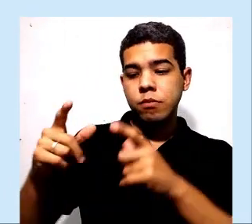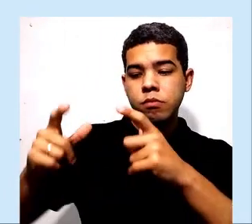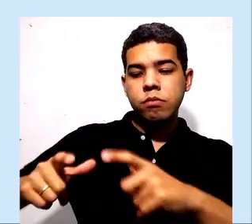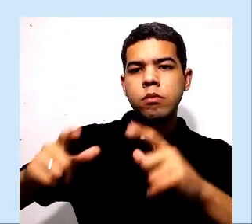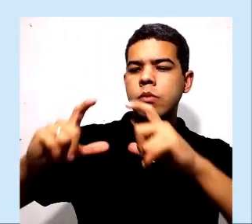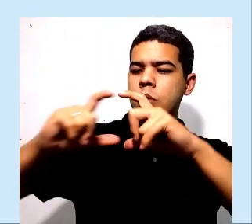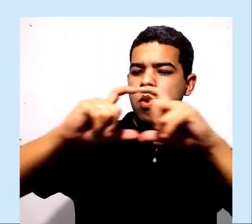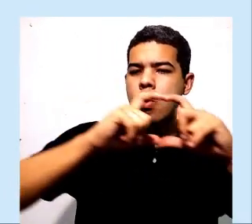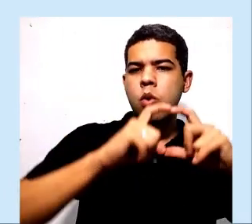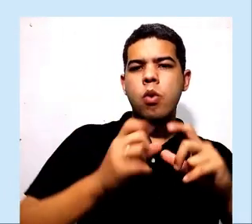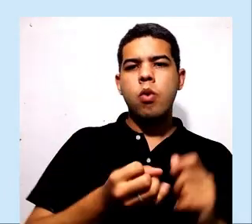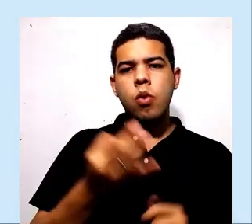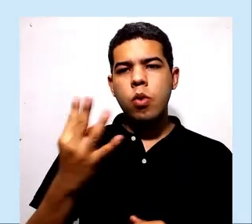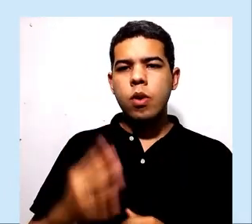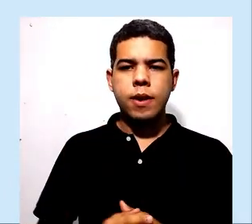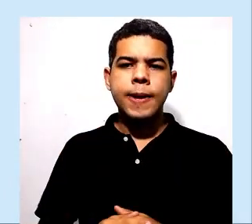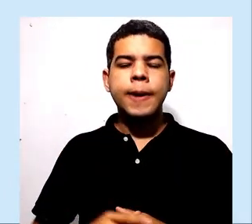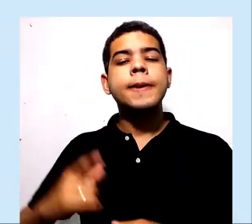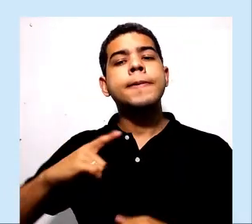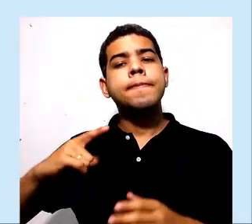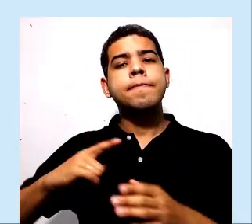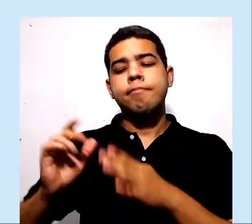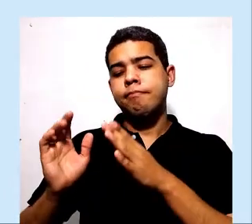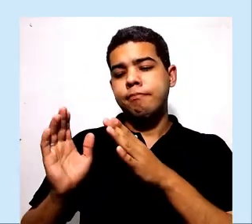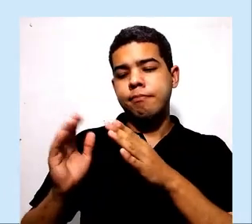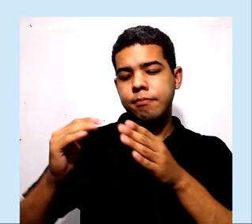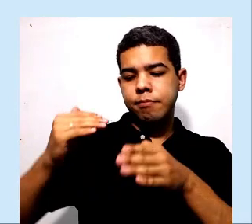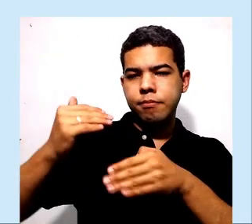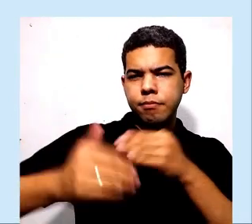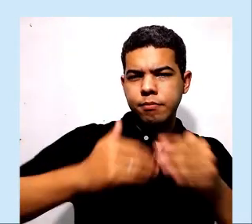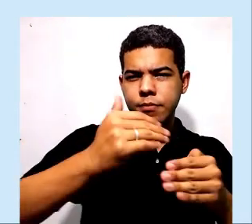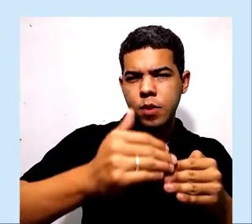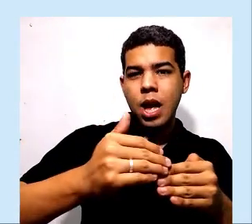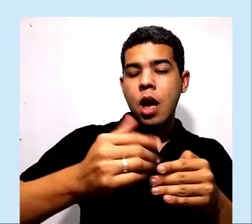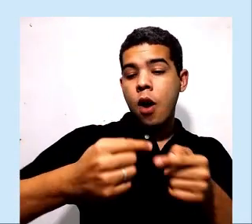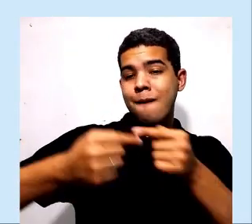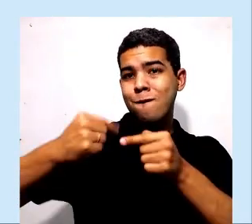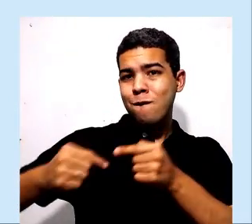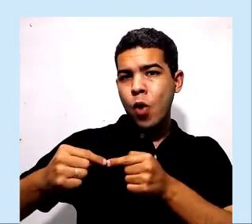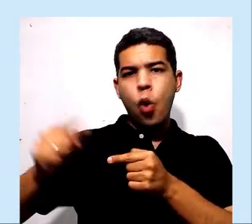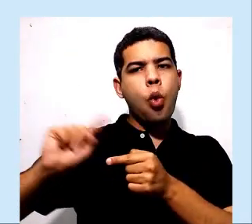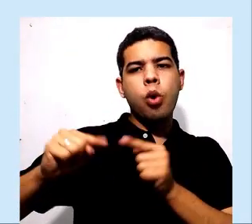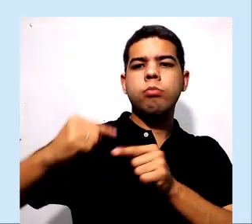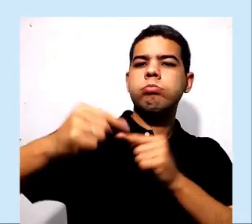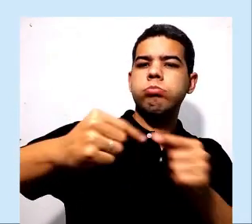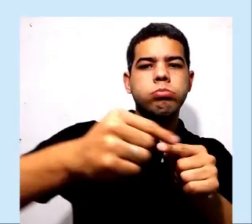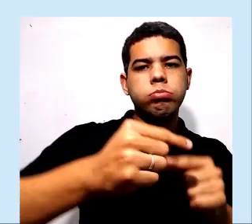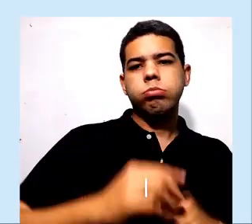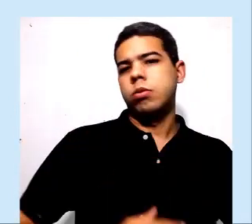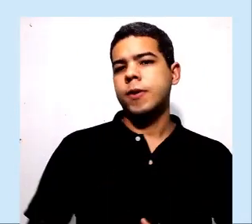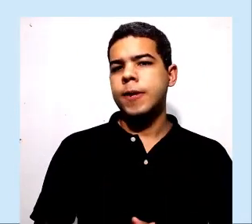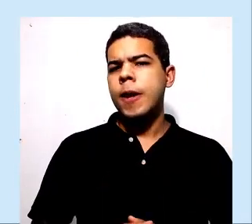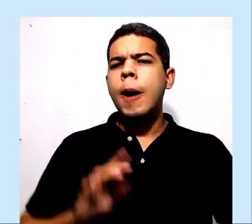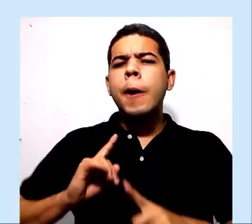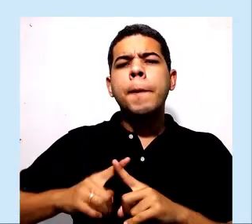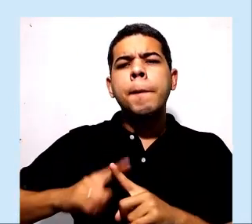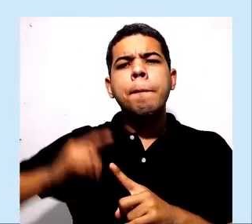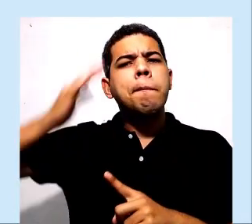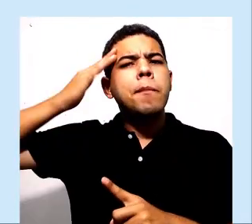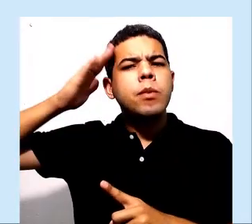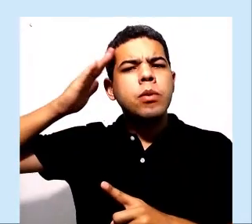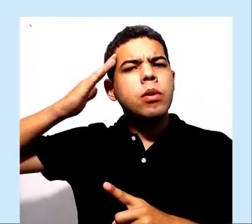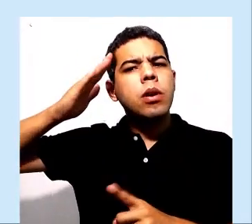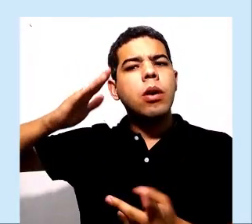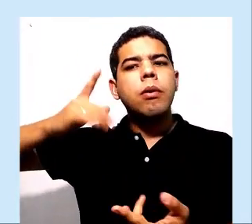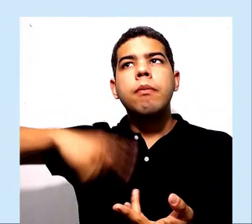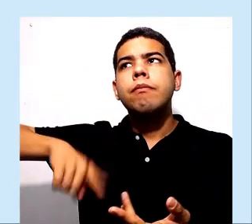isso, construímos uma sequência não recursiva. Então, entendemos uma sequência não recursiva porque não